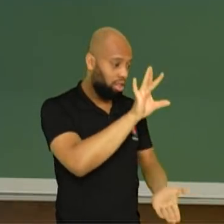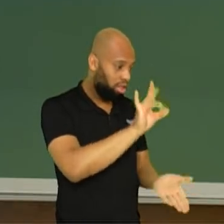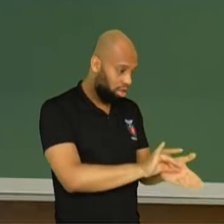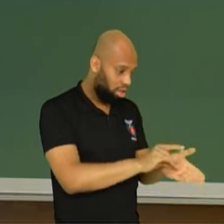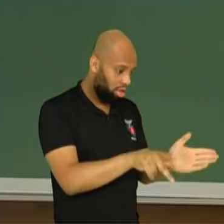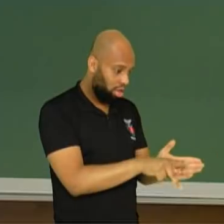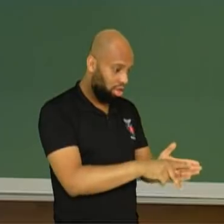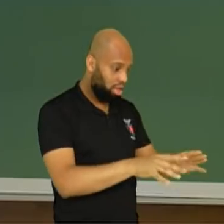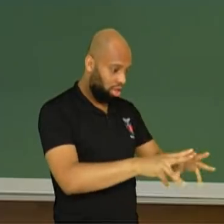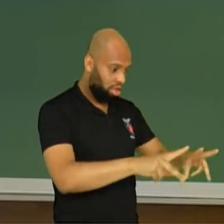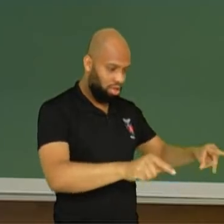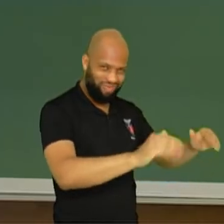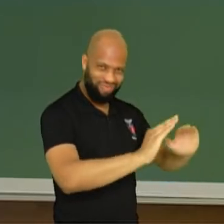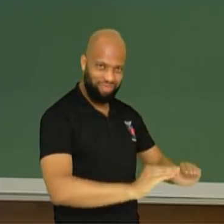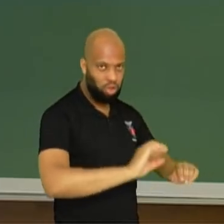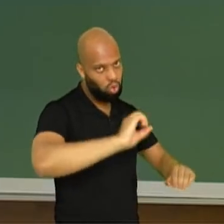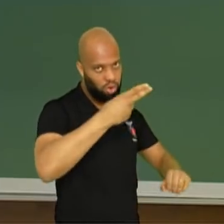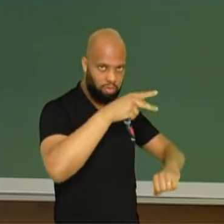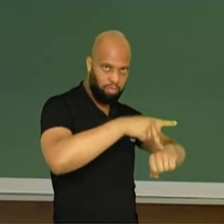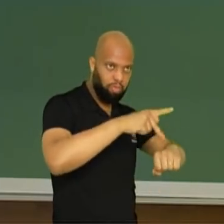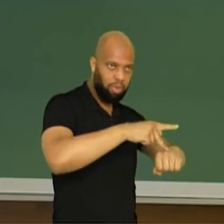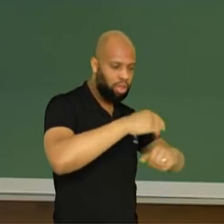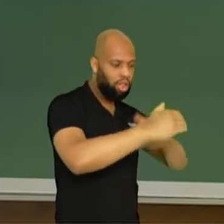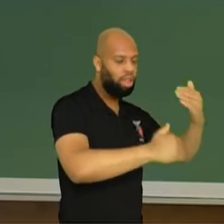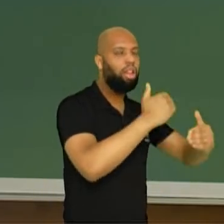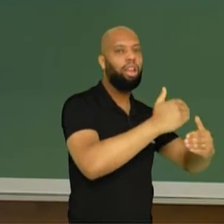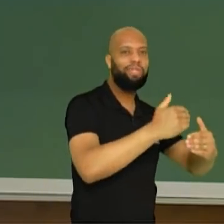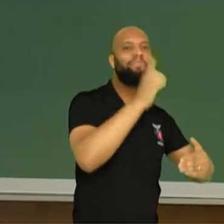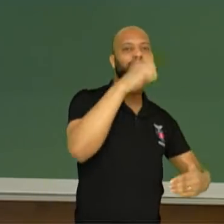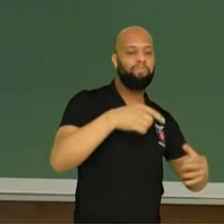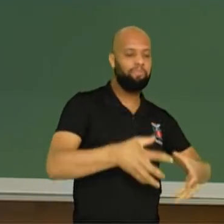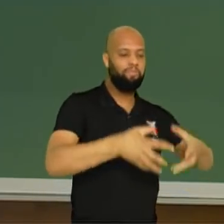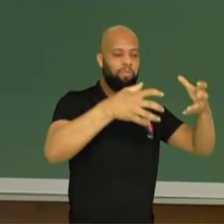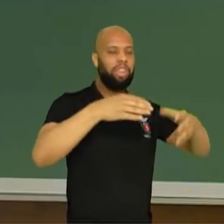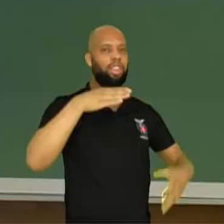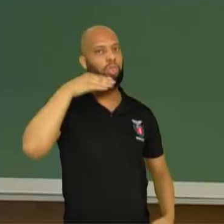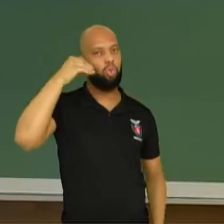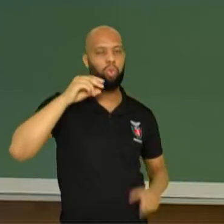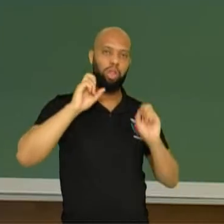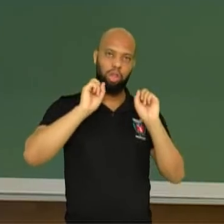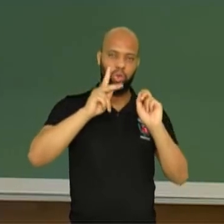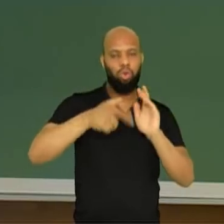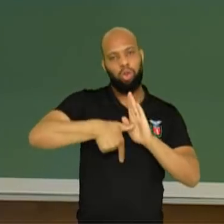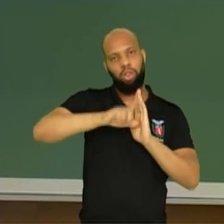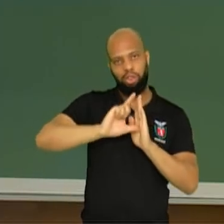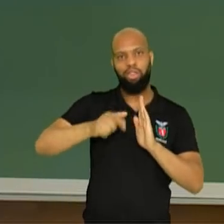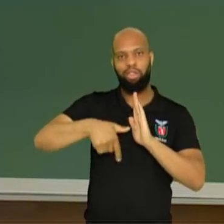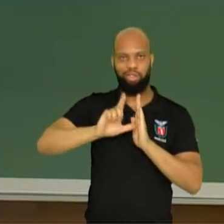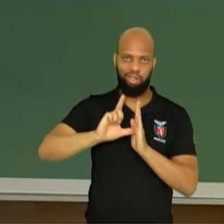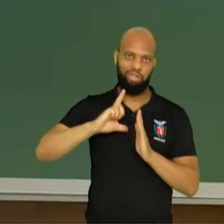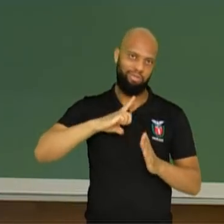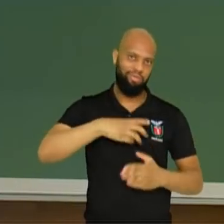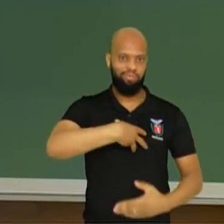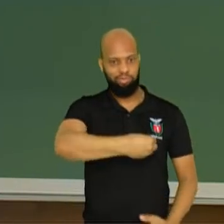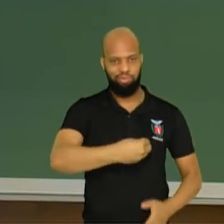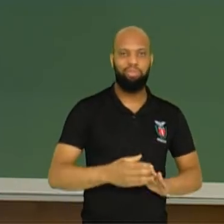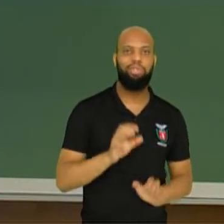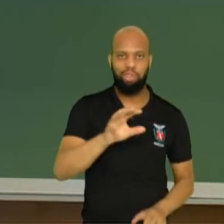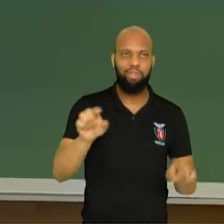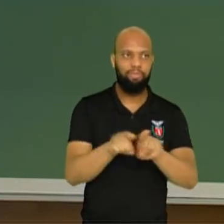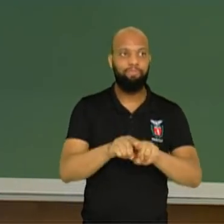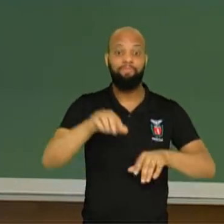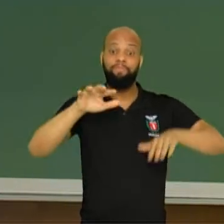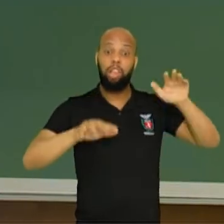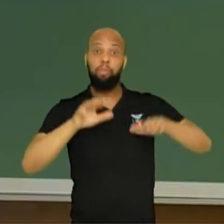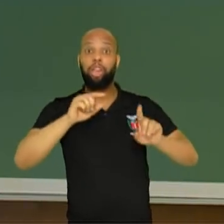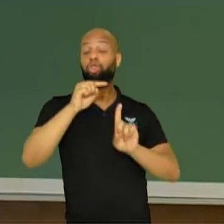lá no substrato, ela vai se desenvolver e vai se tornar uma esponja adulta, assim como aquelas que deram origem a ela. Então, dependendo